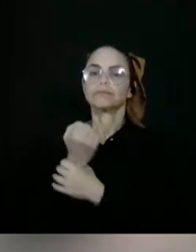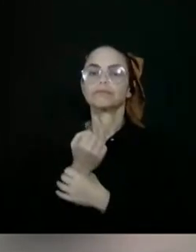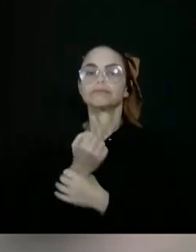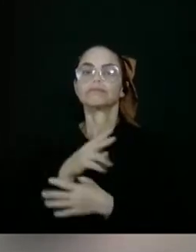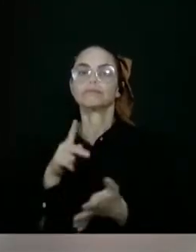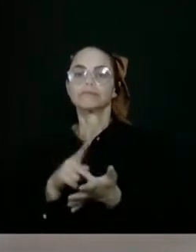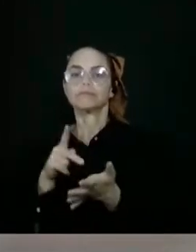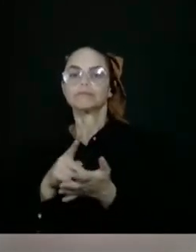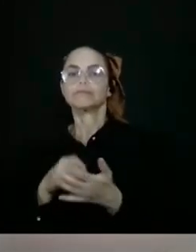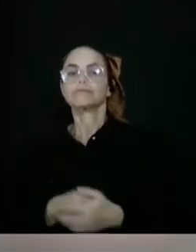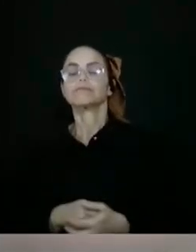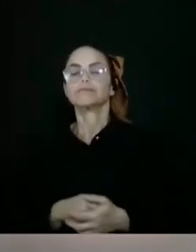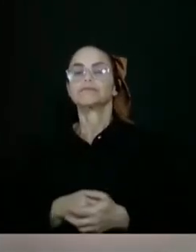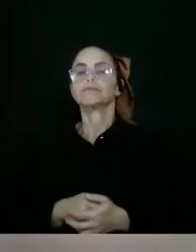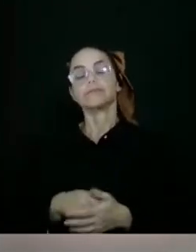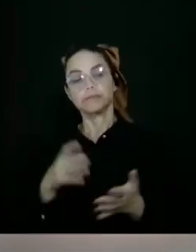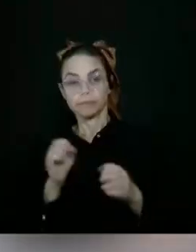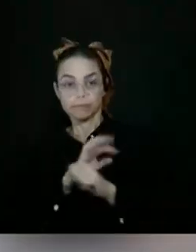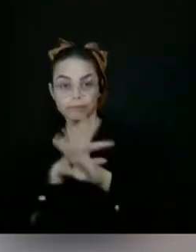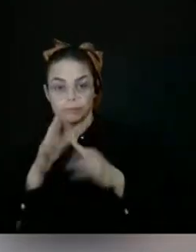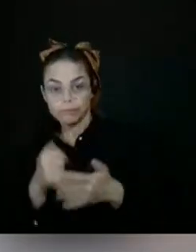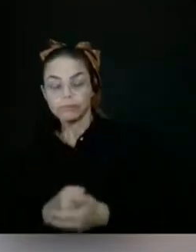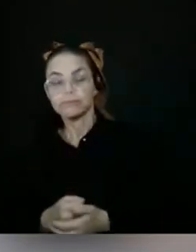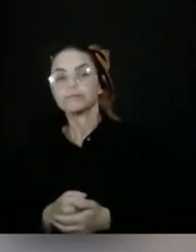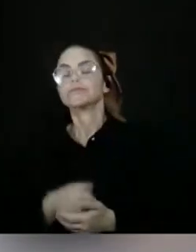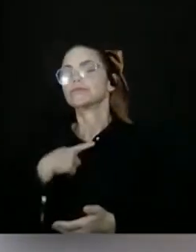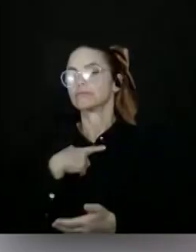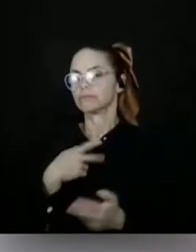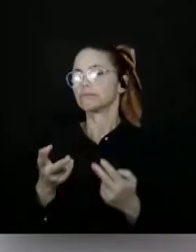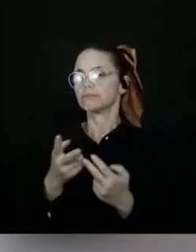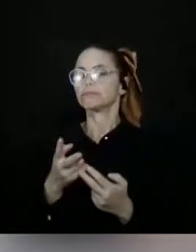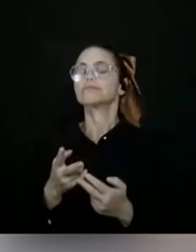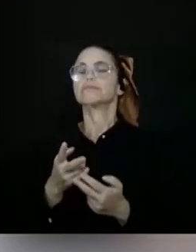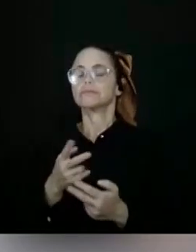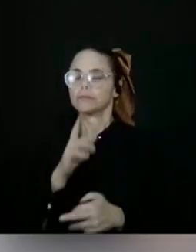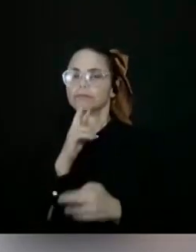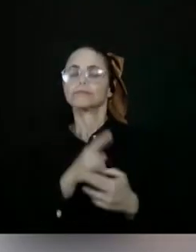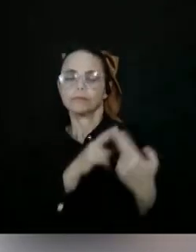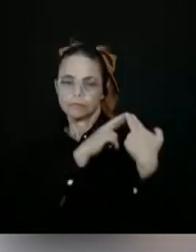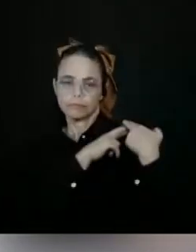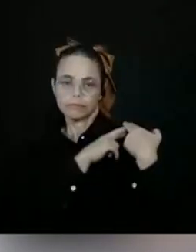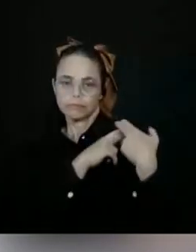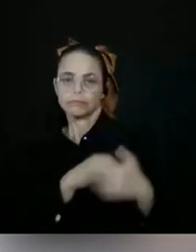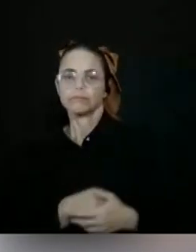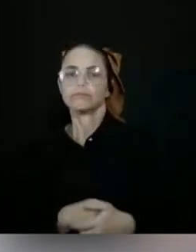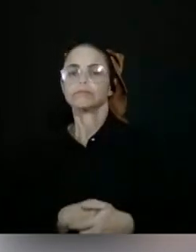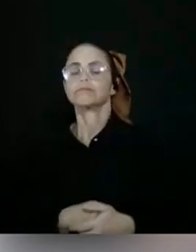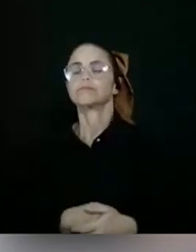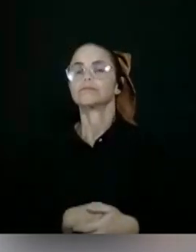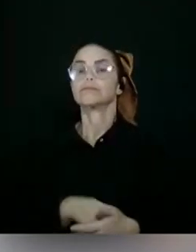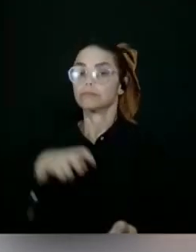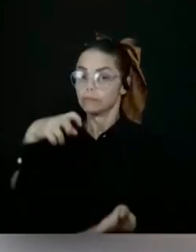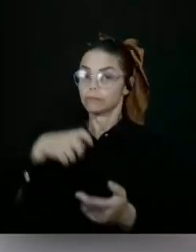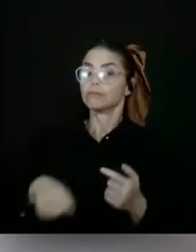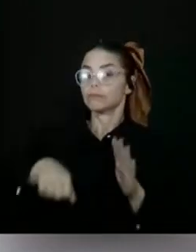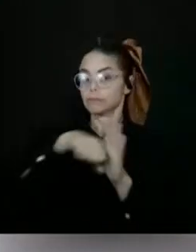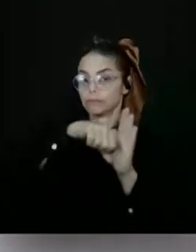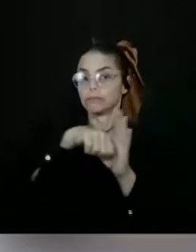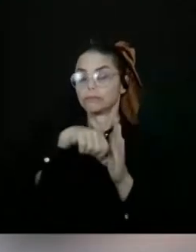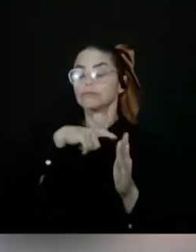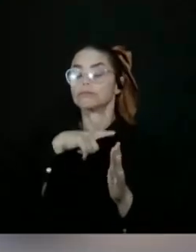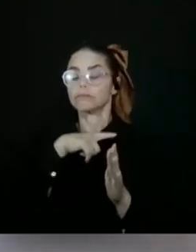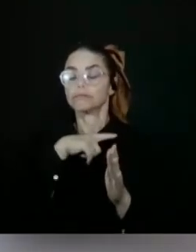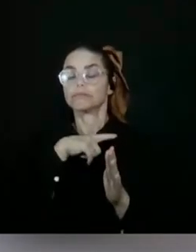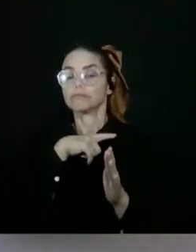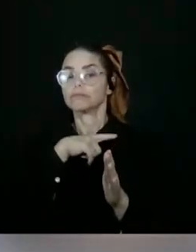sejam elucidados e os envolvidos devidamente responsabilizados. Quem cometeu o crime ali tem uma condição alta,